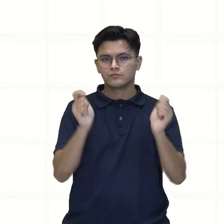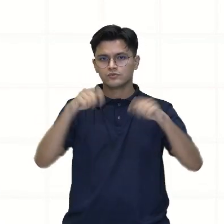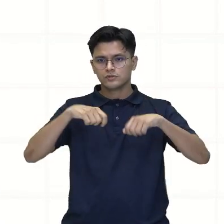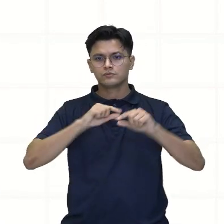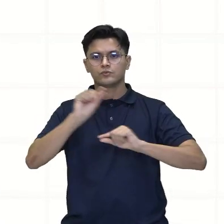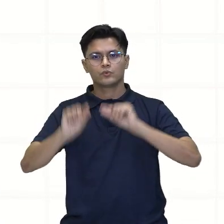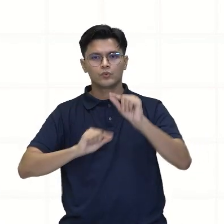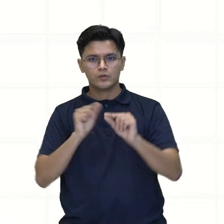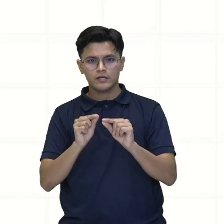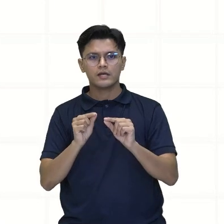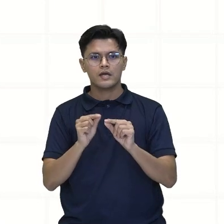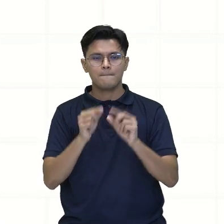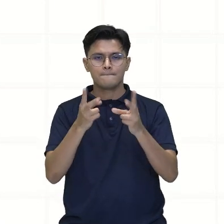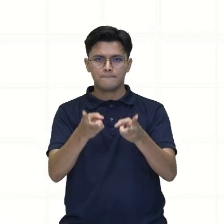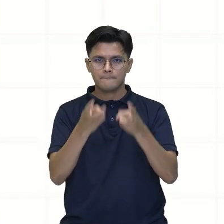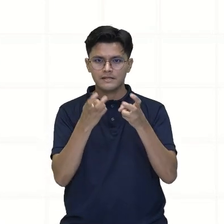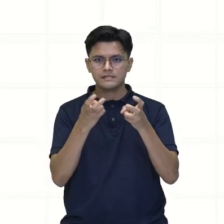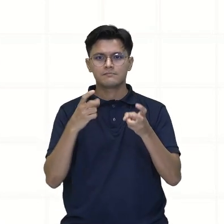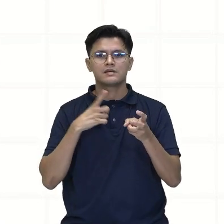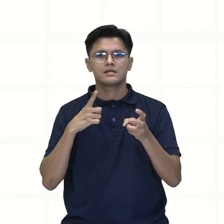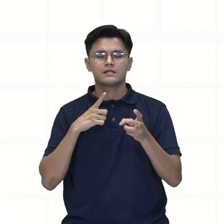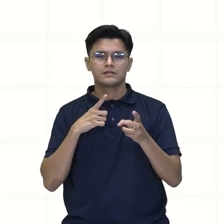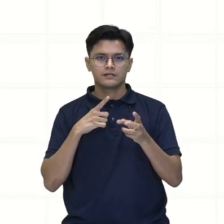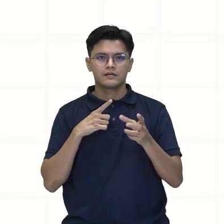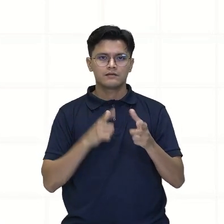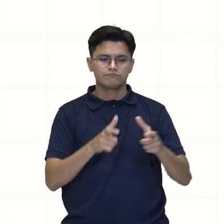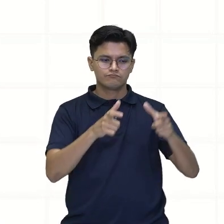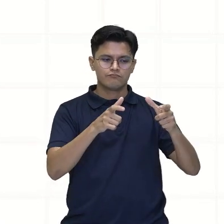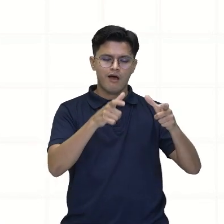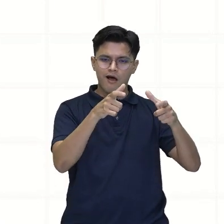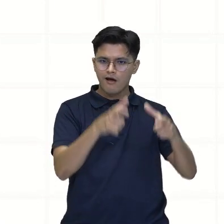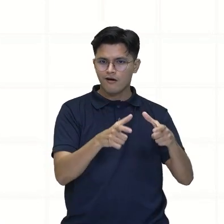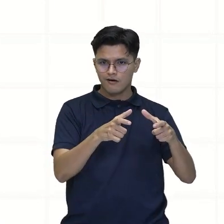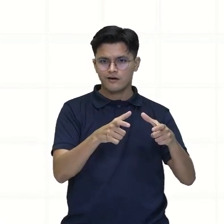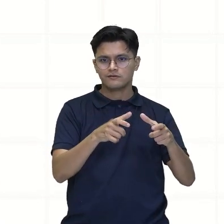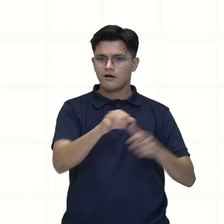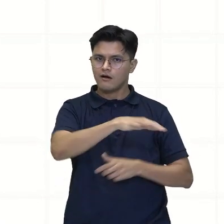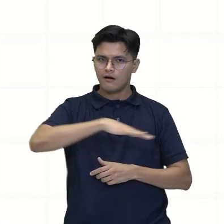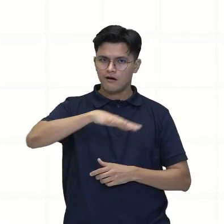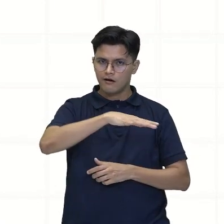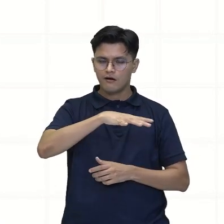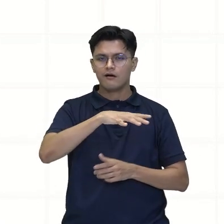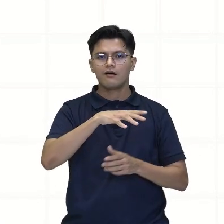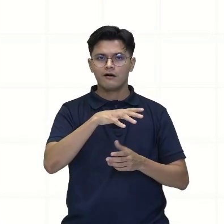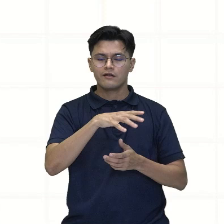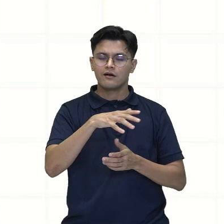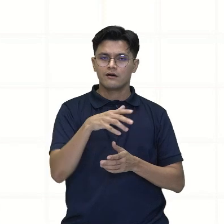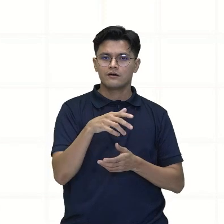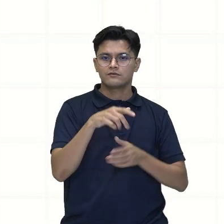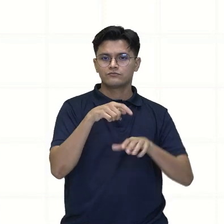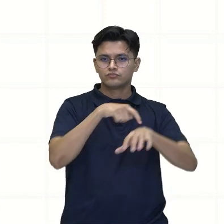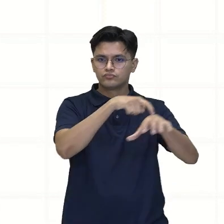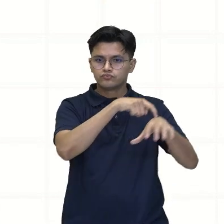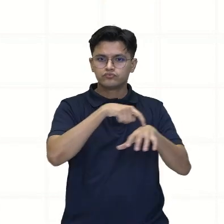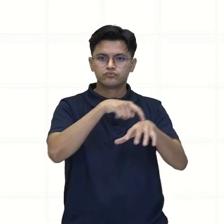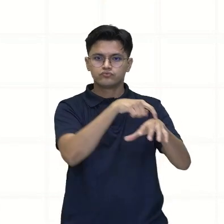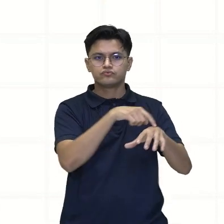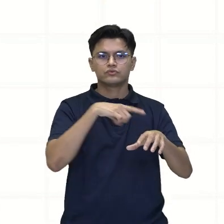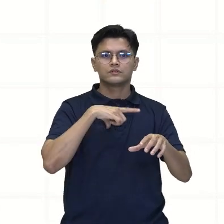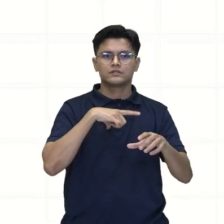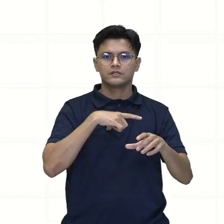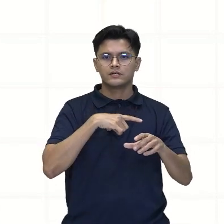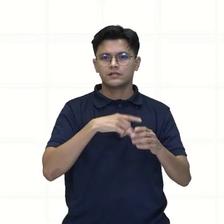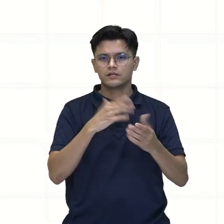desses estabelecimentos que têm área irrigada, e aí nós vemos a disposição desses círculos entre